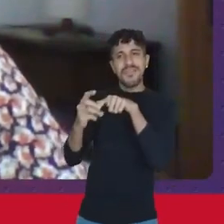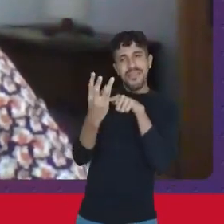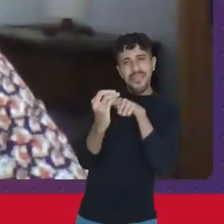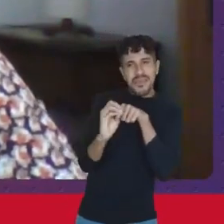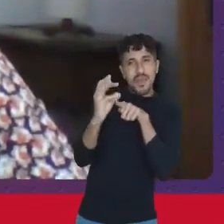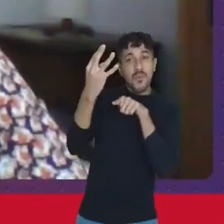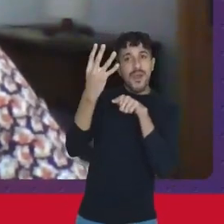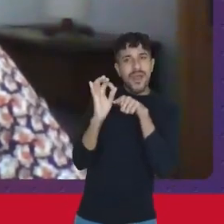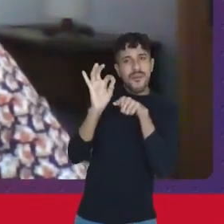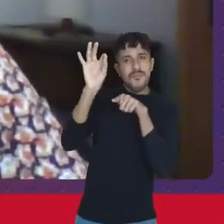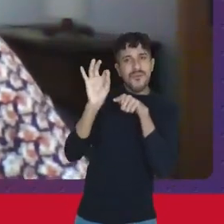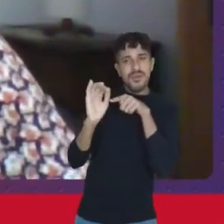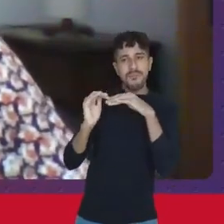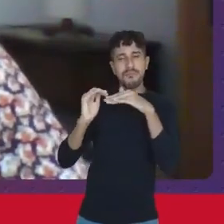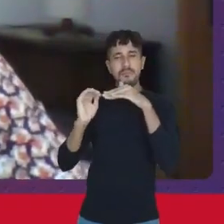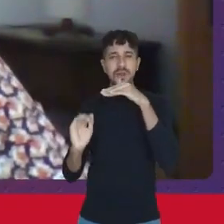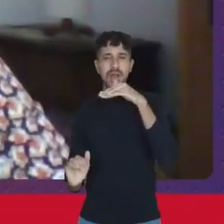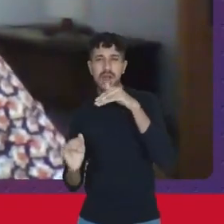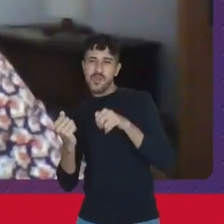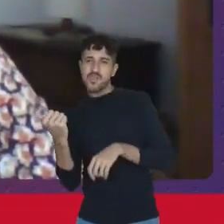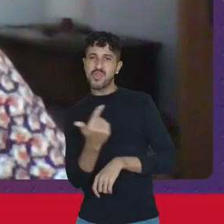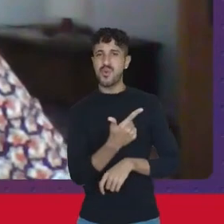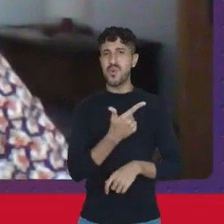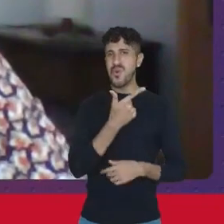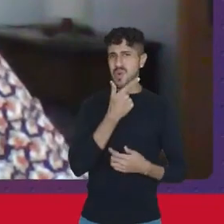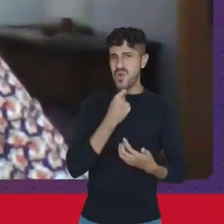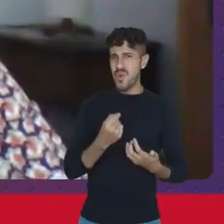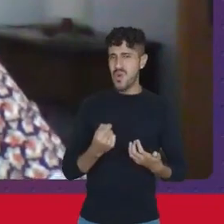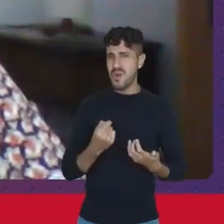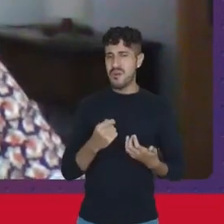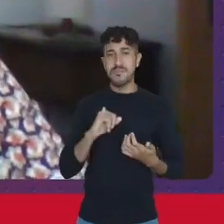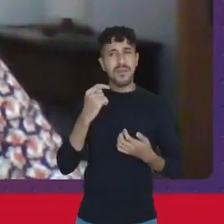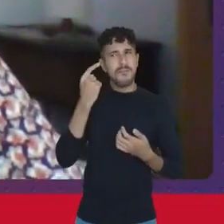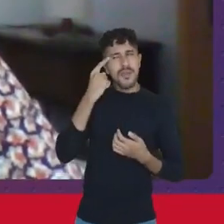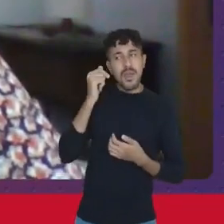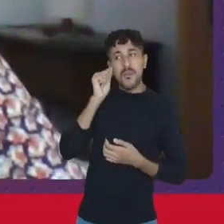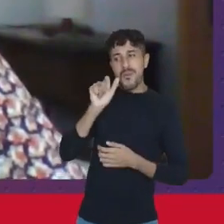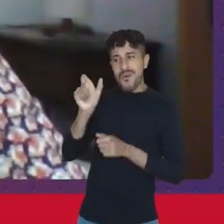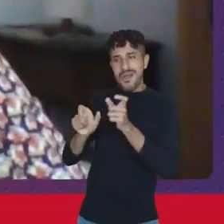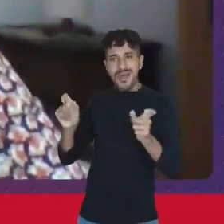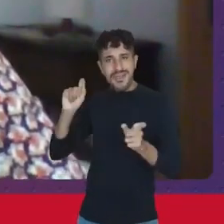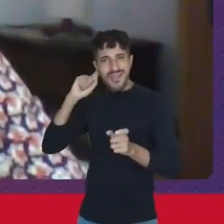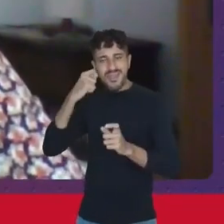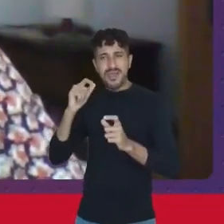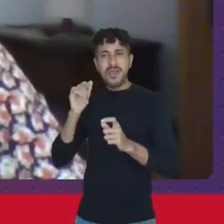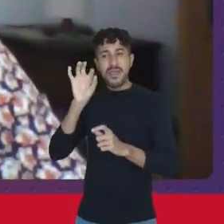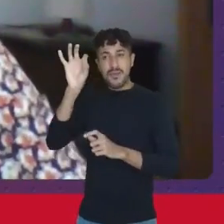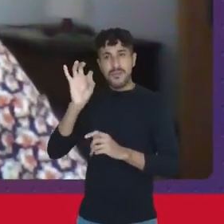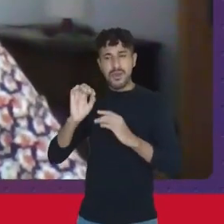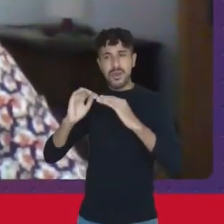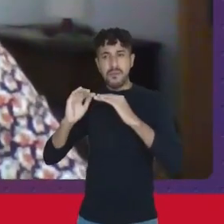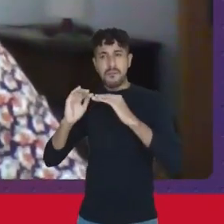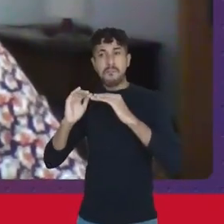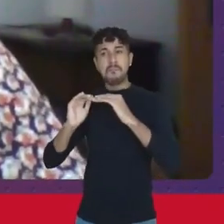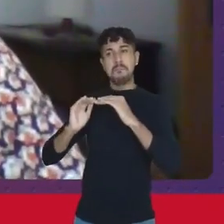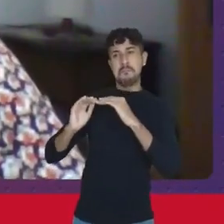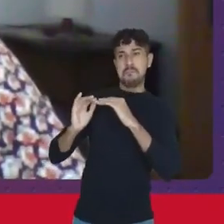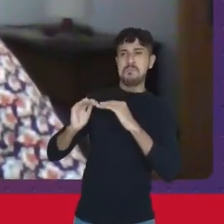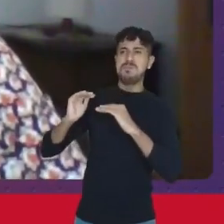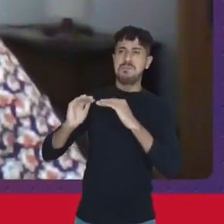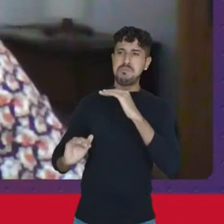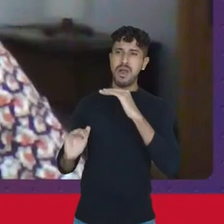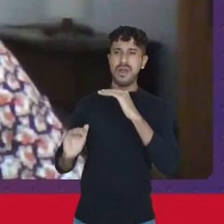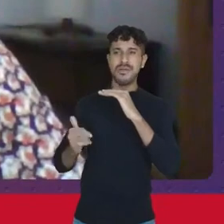a 40% menos do que os homens. Quando se fala em mulheres negras, esse percentual é ainda maior, pode